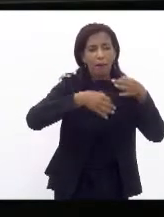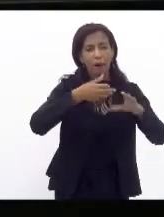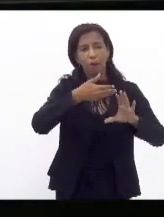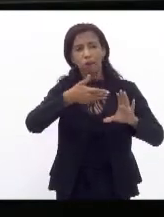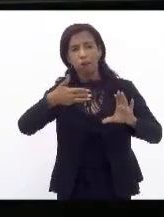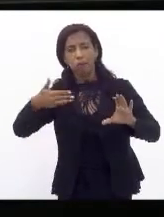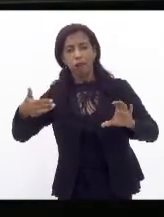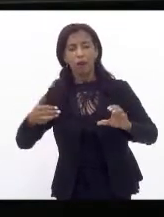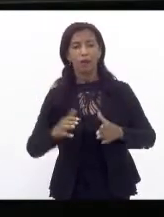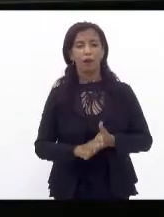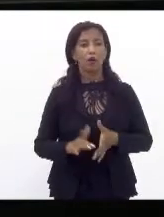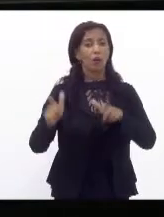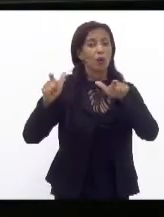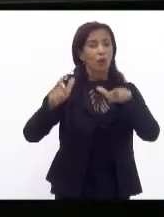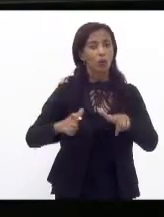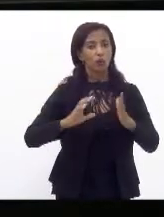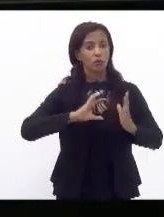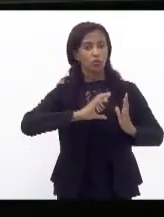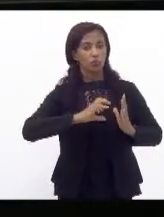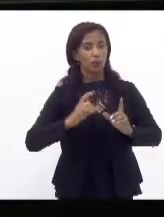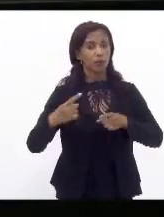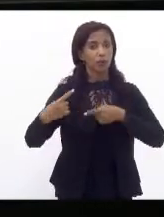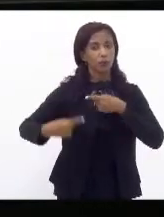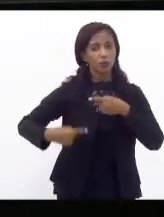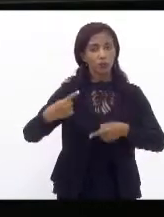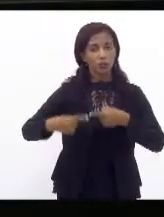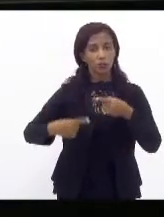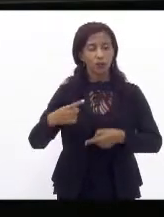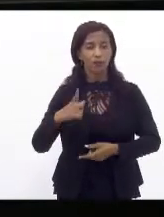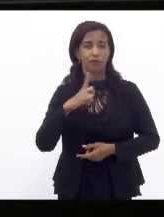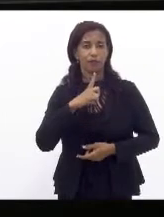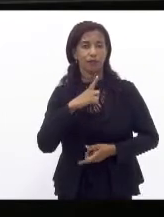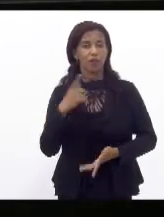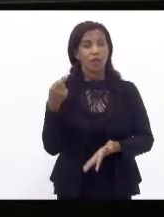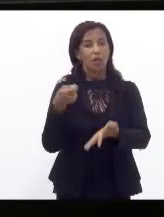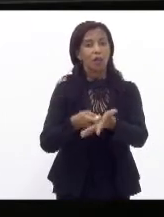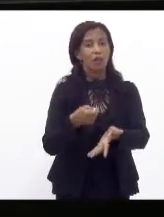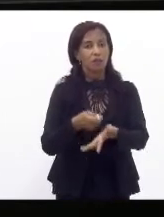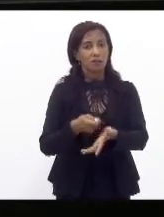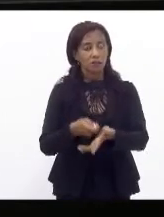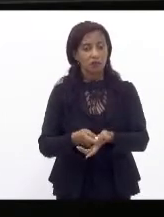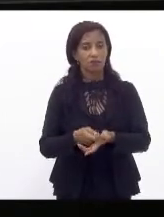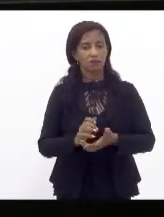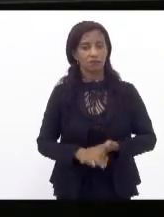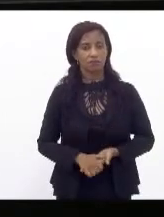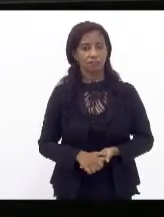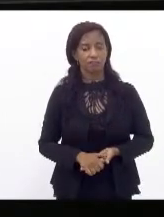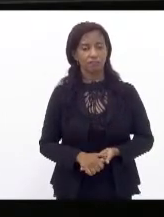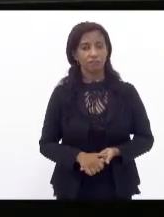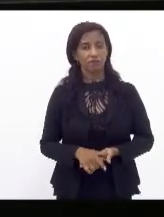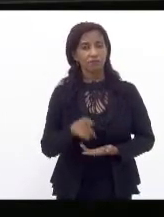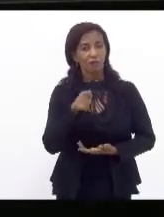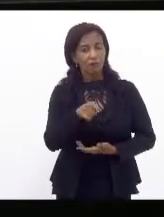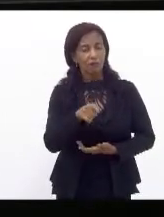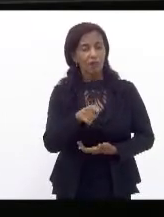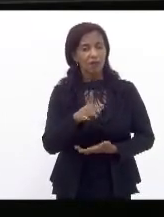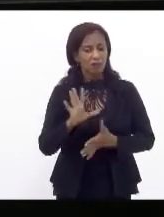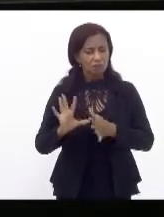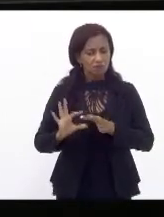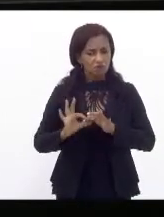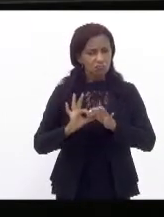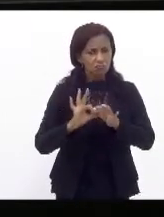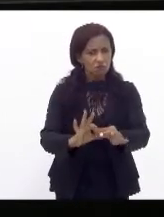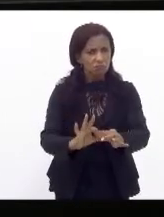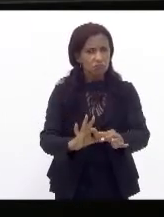aspectos, onde os partidos políticos, ele tem que garantir essa unidade,